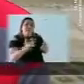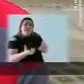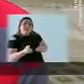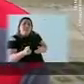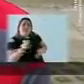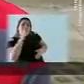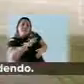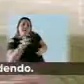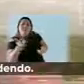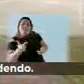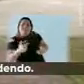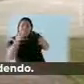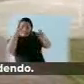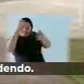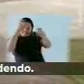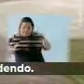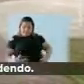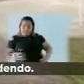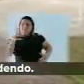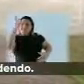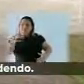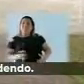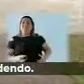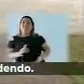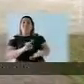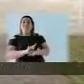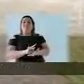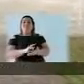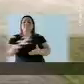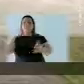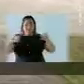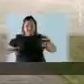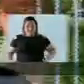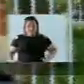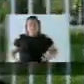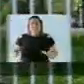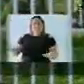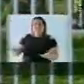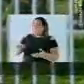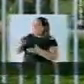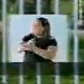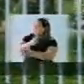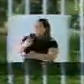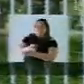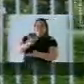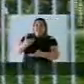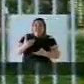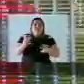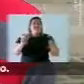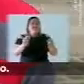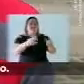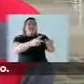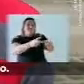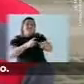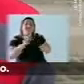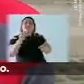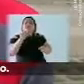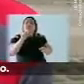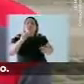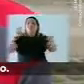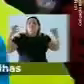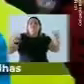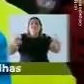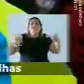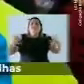covarde e desonesta. É um recurso de desespero de quem está perdendo, vai apelar para tudo. Estão apelando, jogando no SUS, entendeu? Percebemos